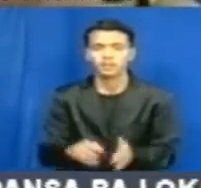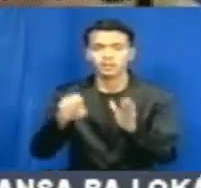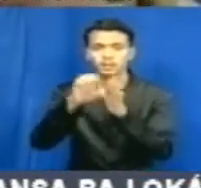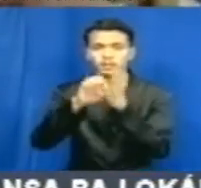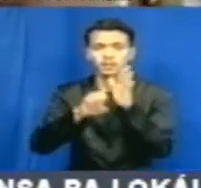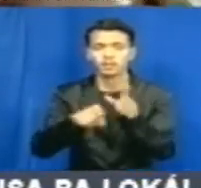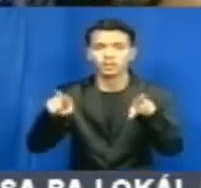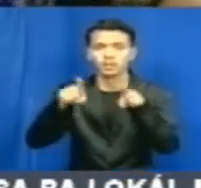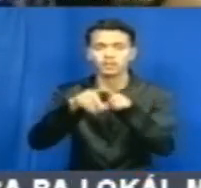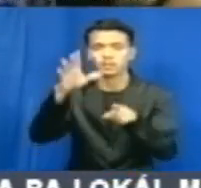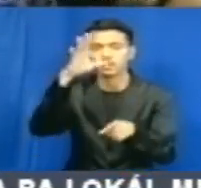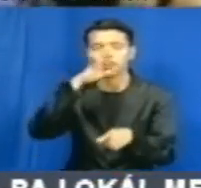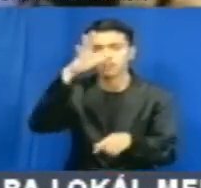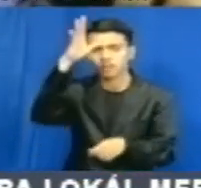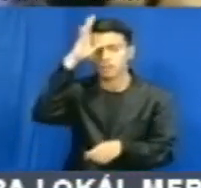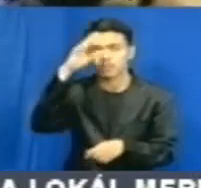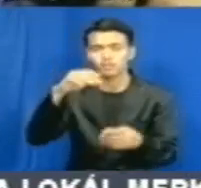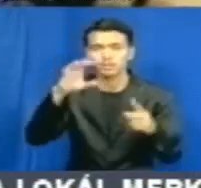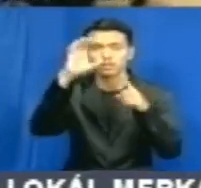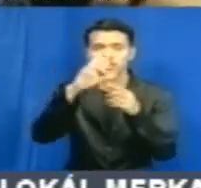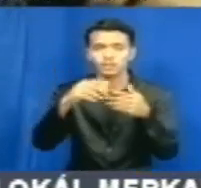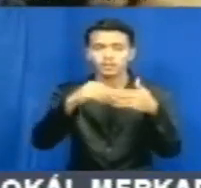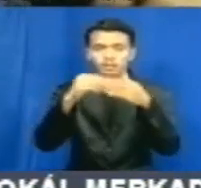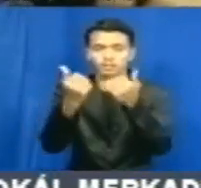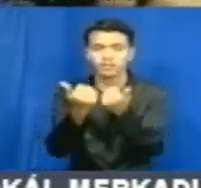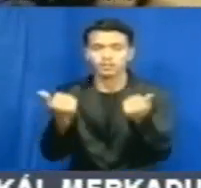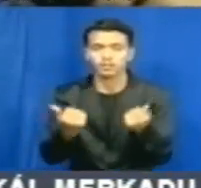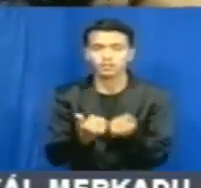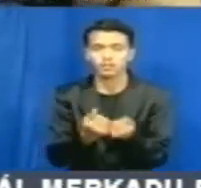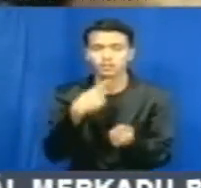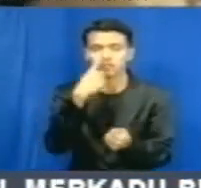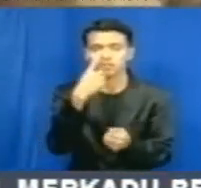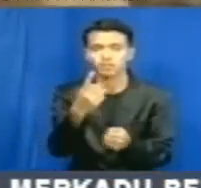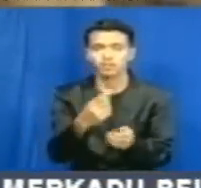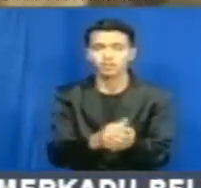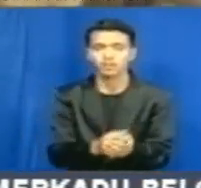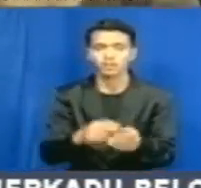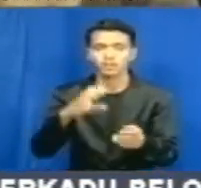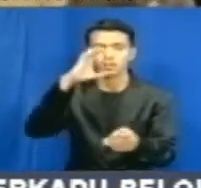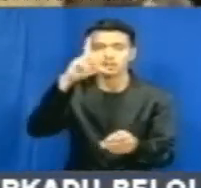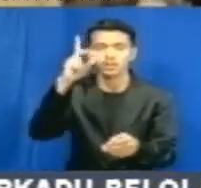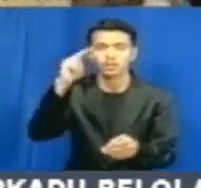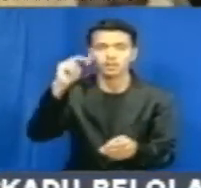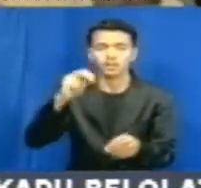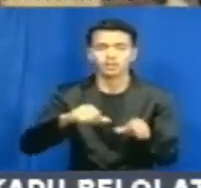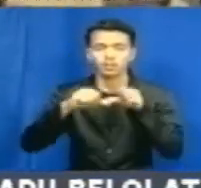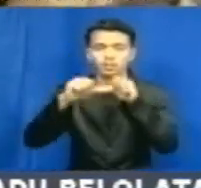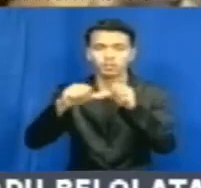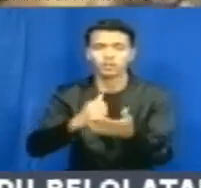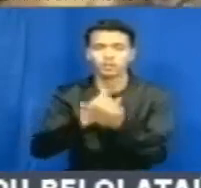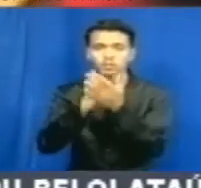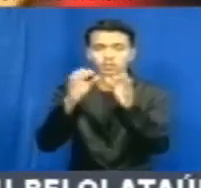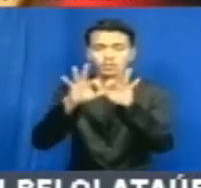aman. Administrador posto Laga Domingos Loyola José Pereira afirma conselho na fatin esforço apoio família